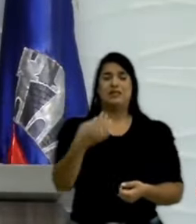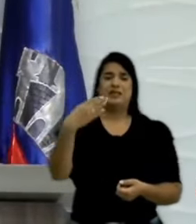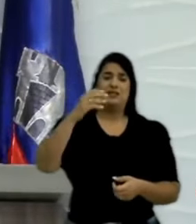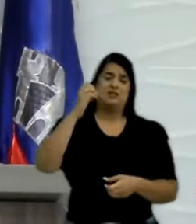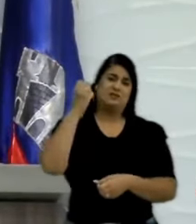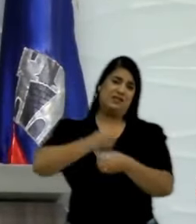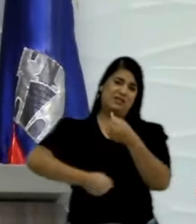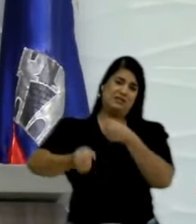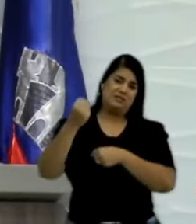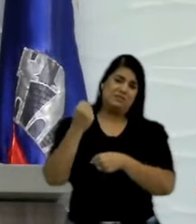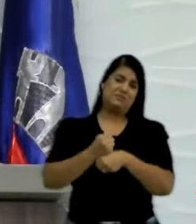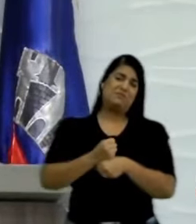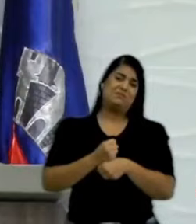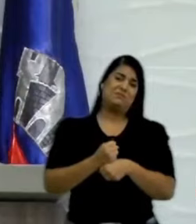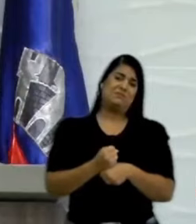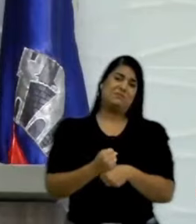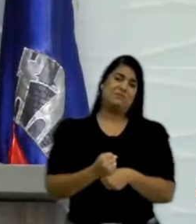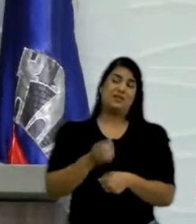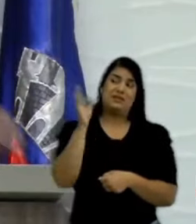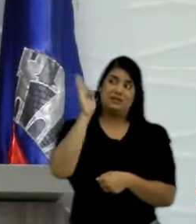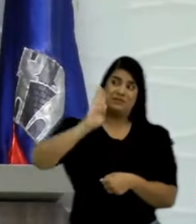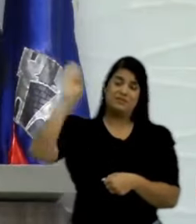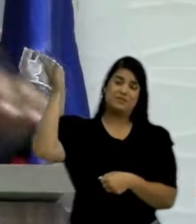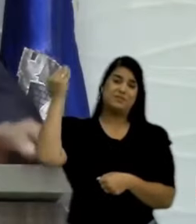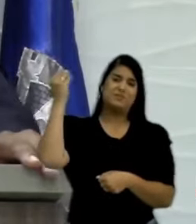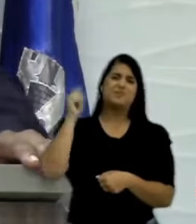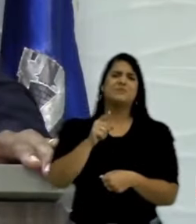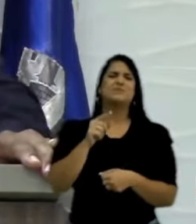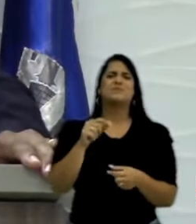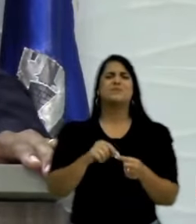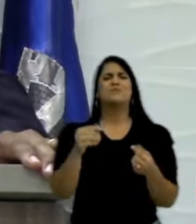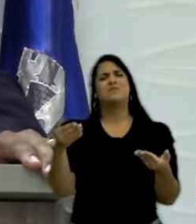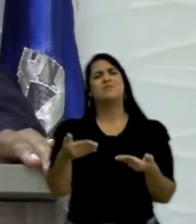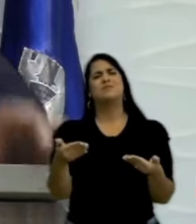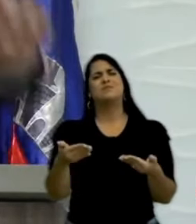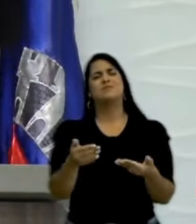anos. Veja a gestão passada e o que você está fazendo.